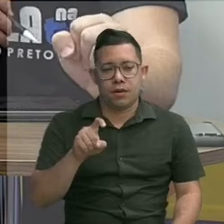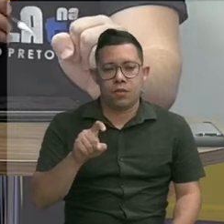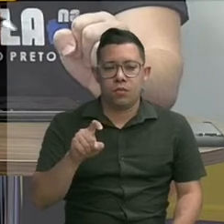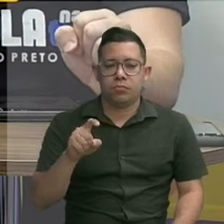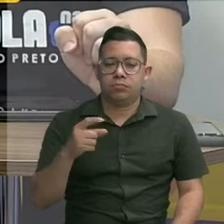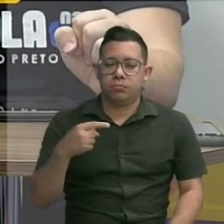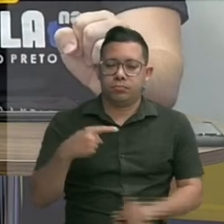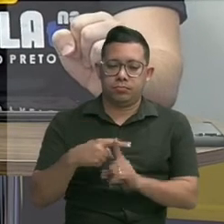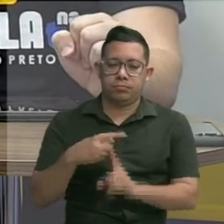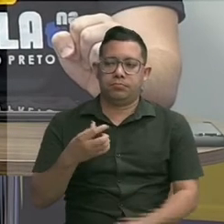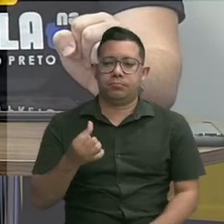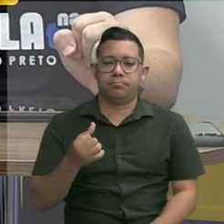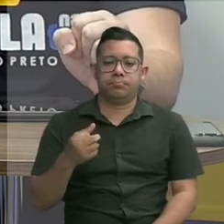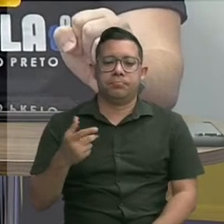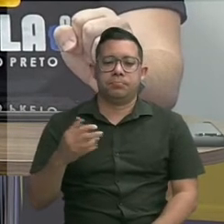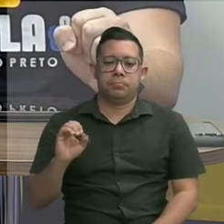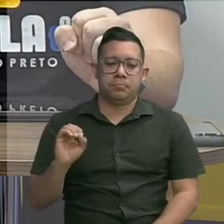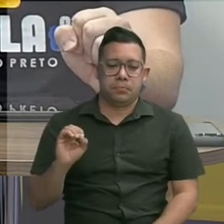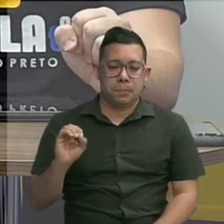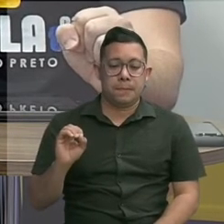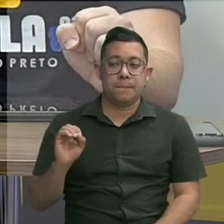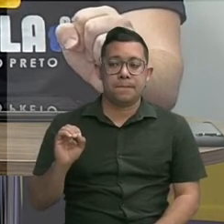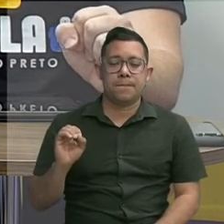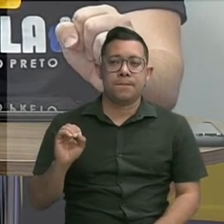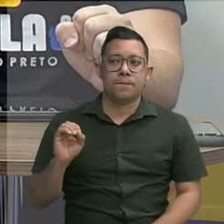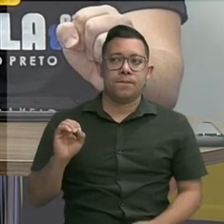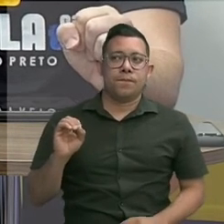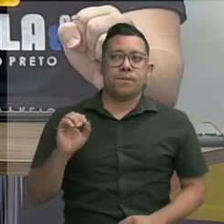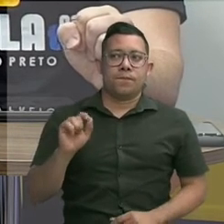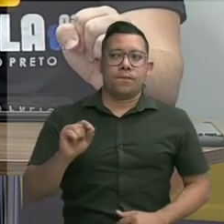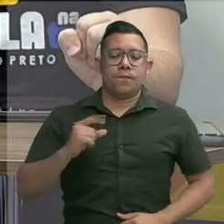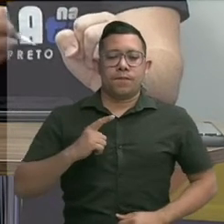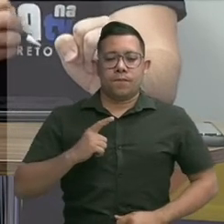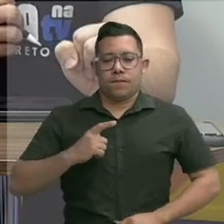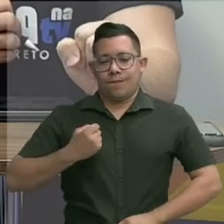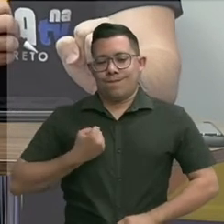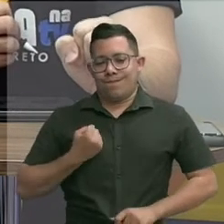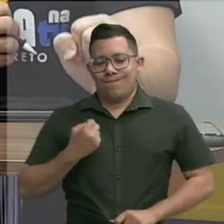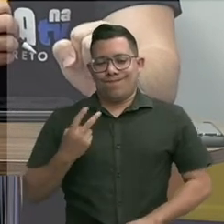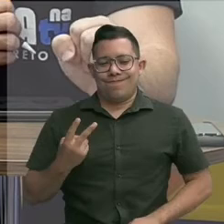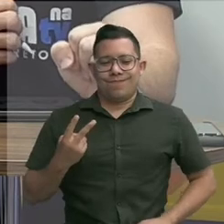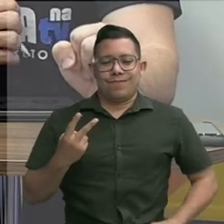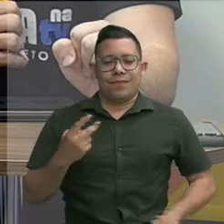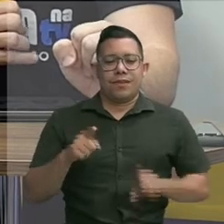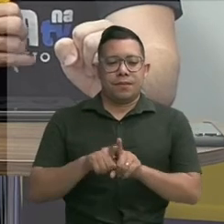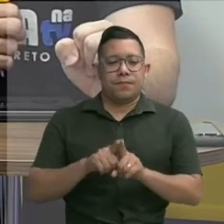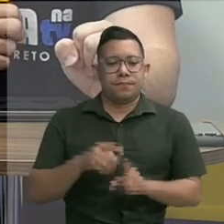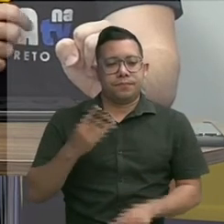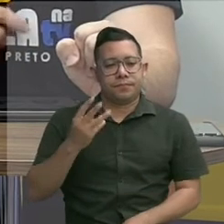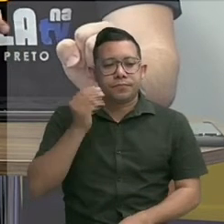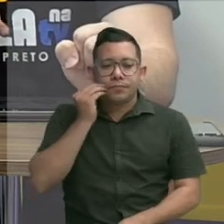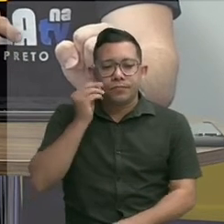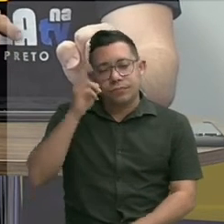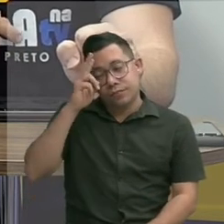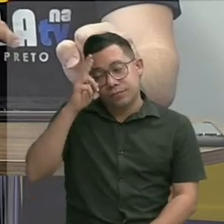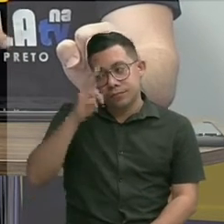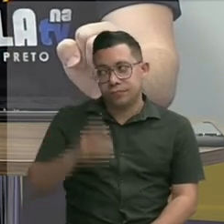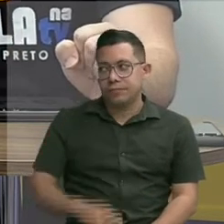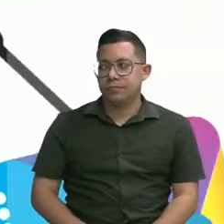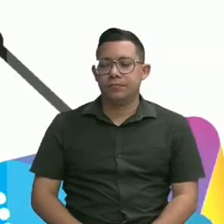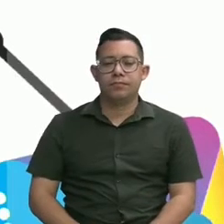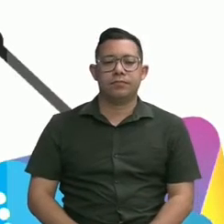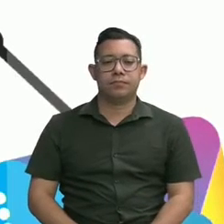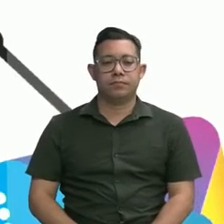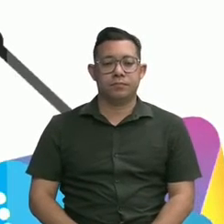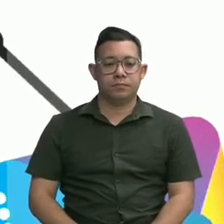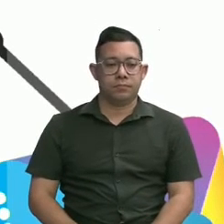então a gente percebeu que as raizes da equação são os dois e o três a gente fez por tentativa legal na verdade